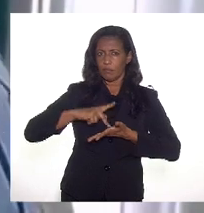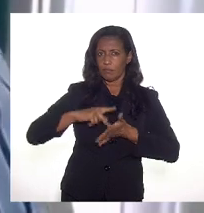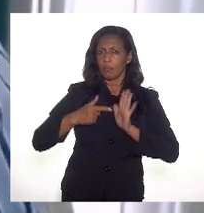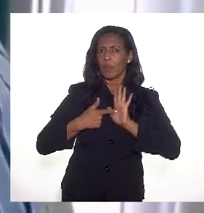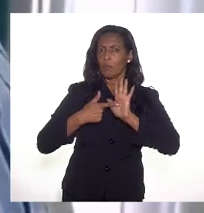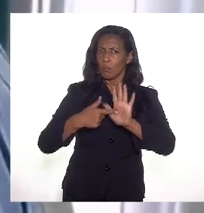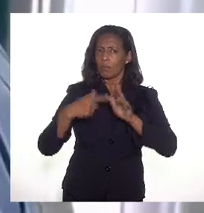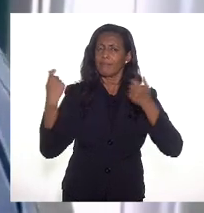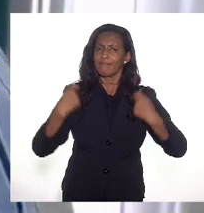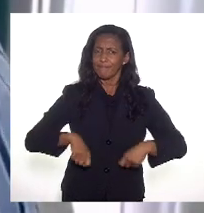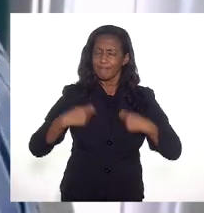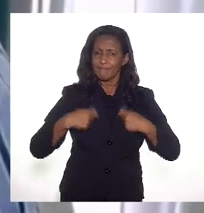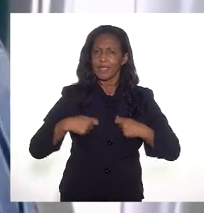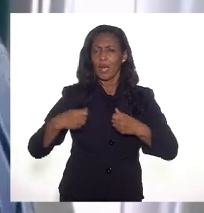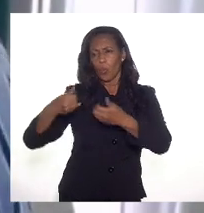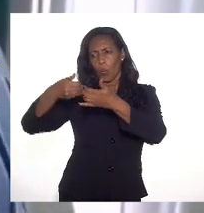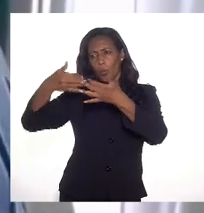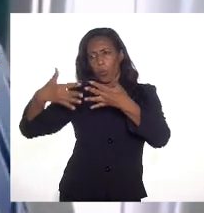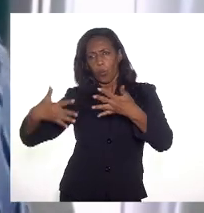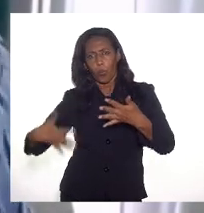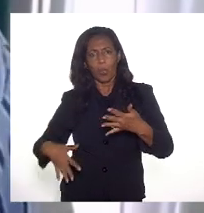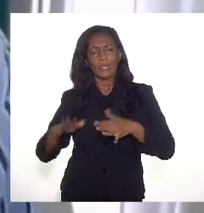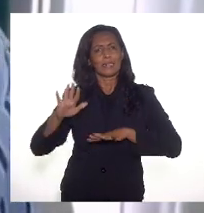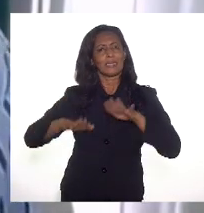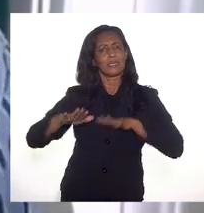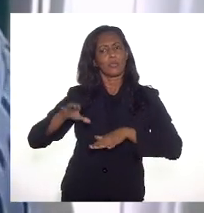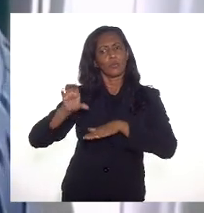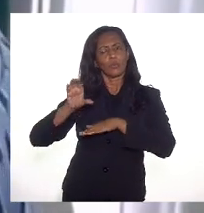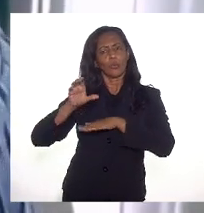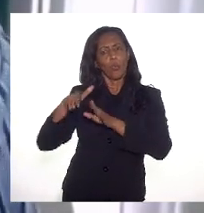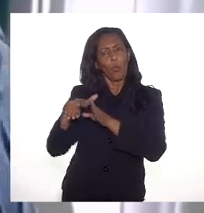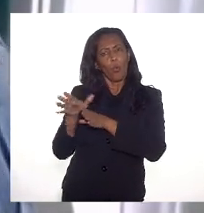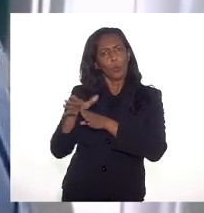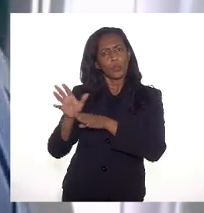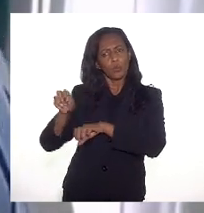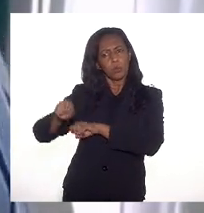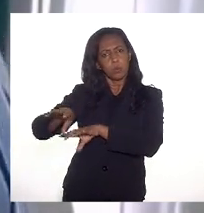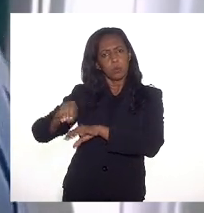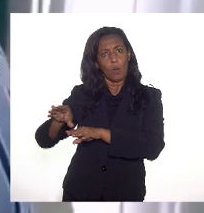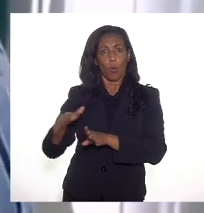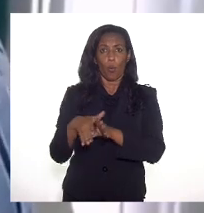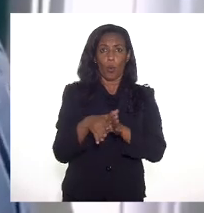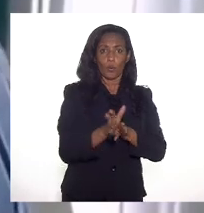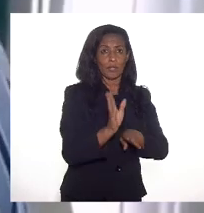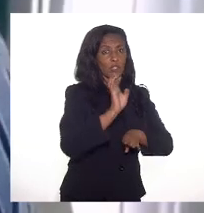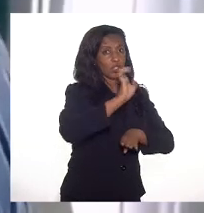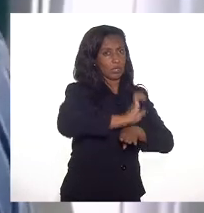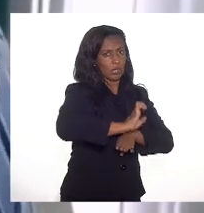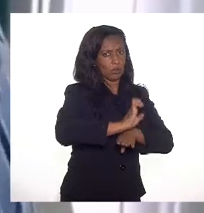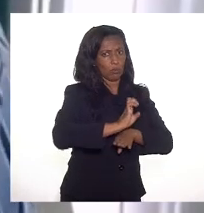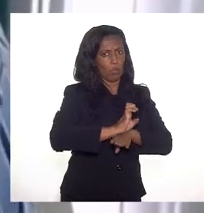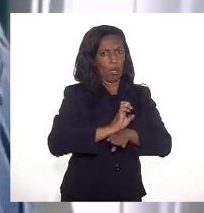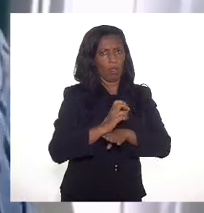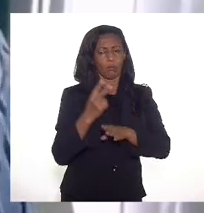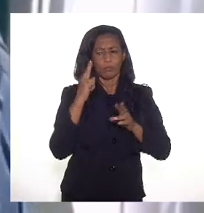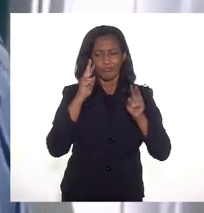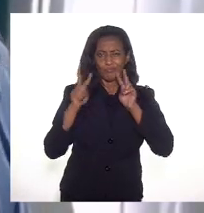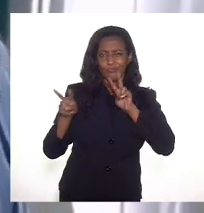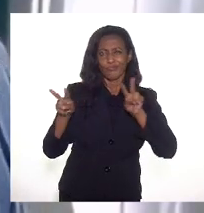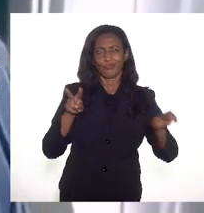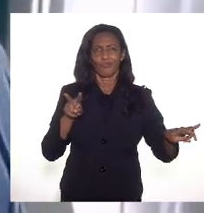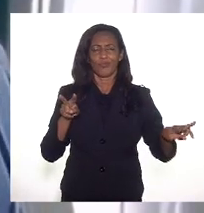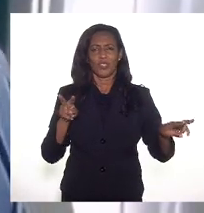referência à necessidade de que as diretrizes, tanto do Conselho Nacional de Educação quanto do Conselho Estadual de Educação, sejam